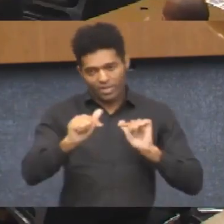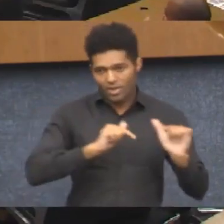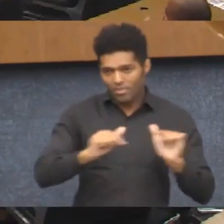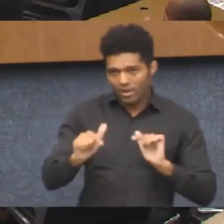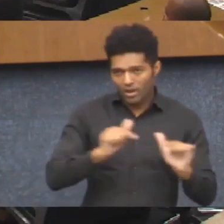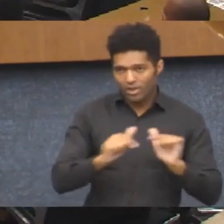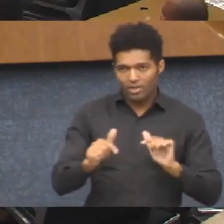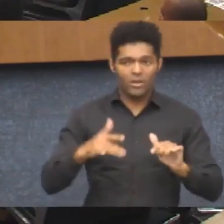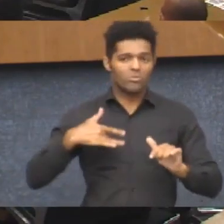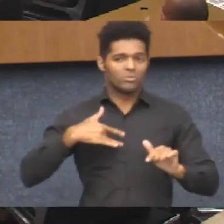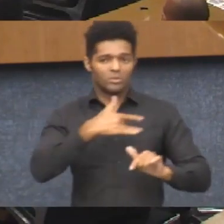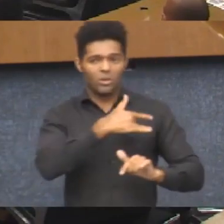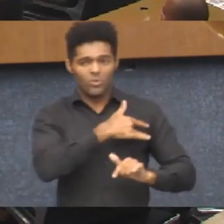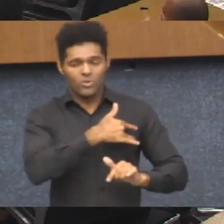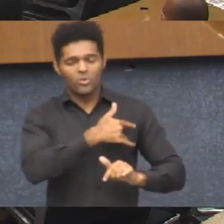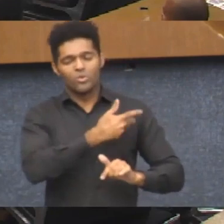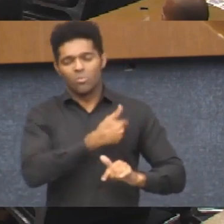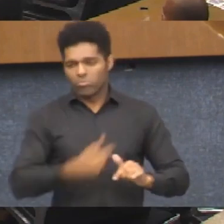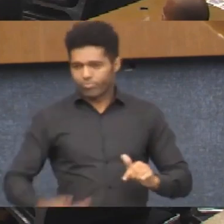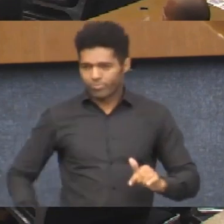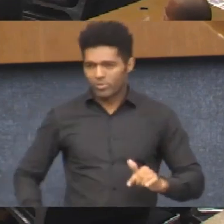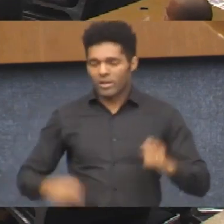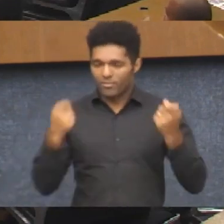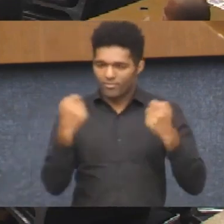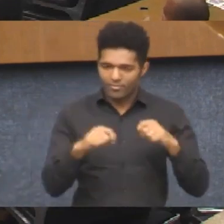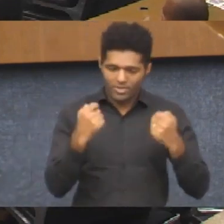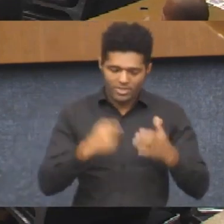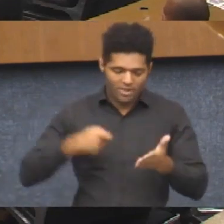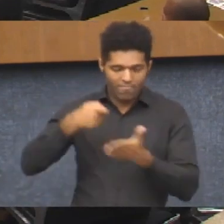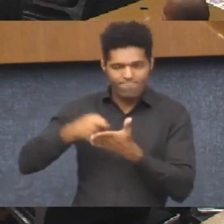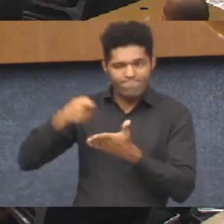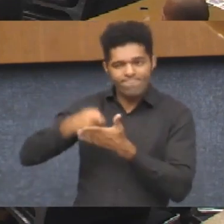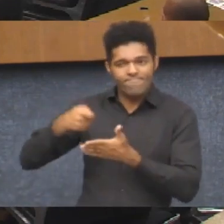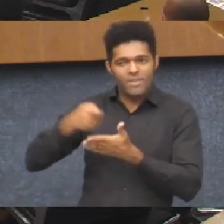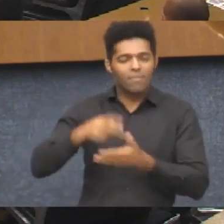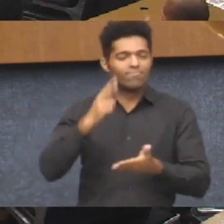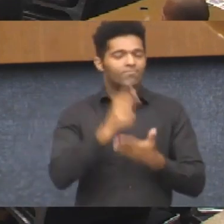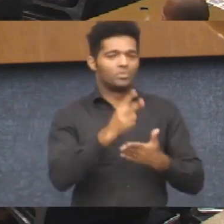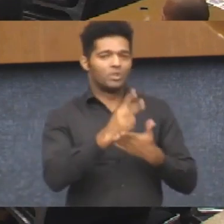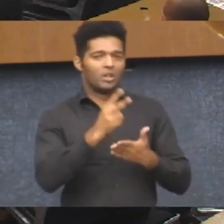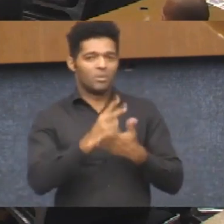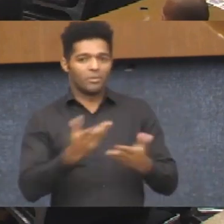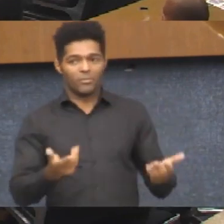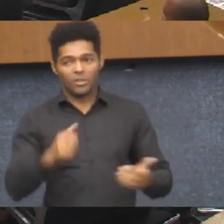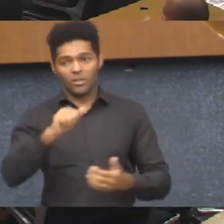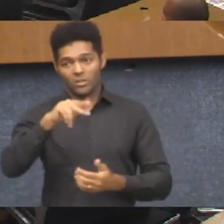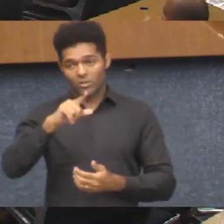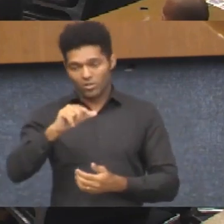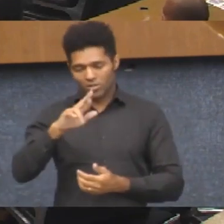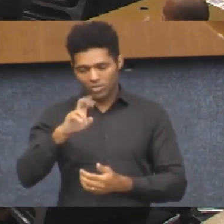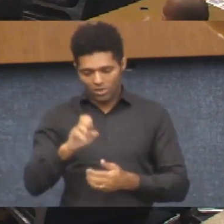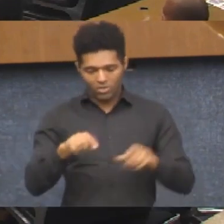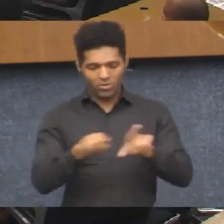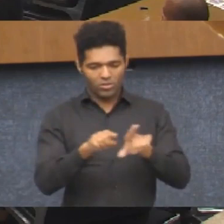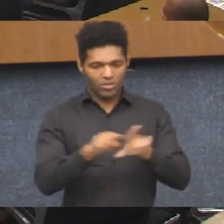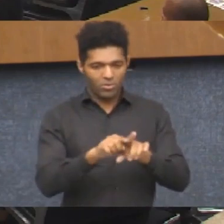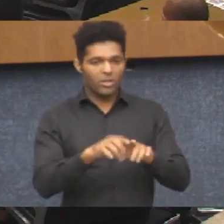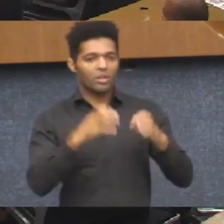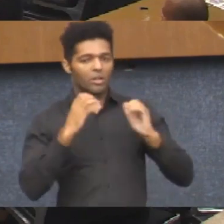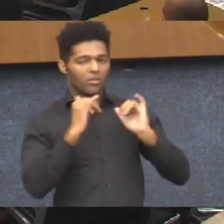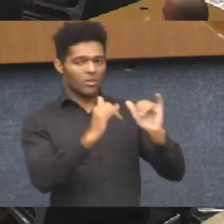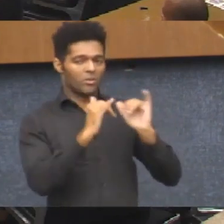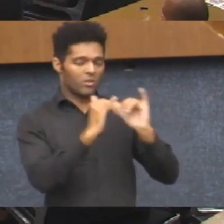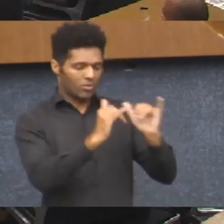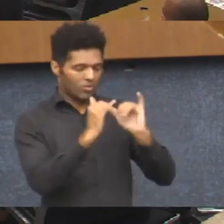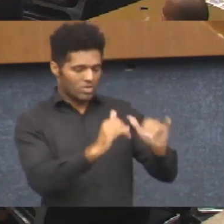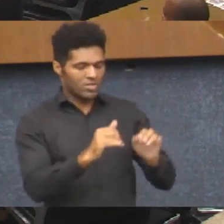lida com saúde pública, a gente dá conta de muita coisa. E, André, de uma forma especial, eu queria falar para você que a Ariete, do CIMED, também é a nossa conselheira